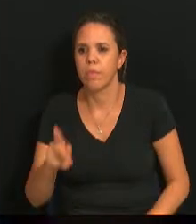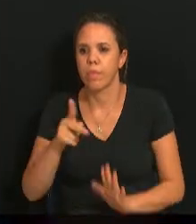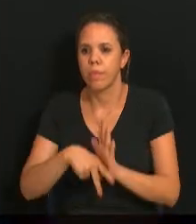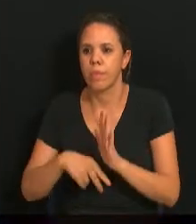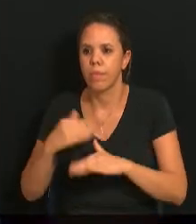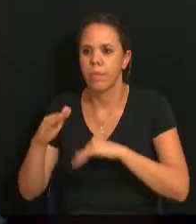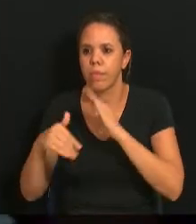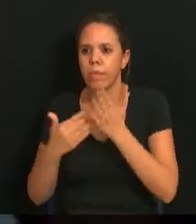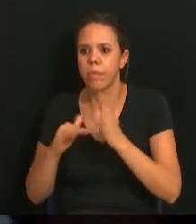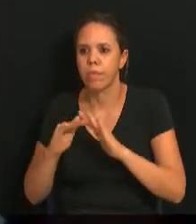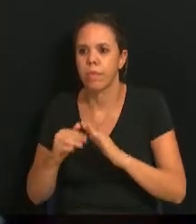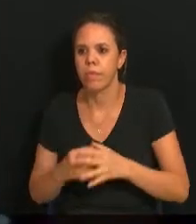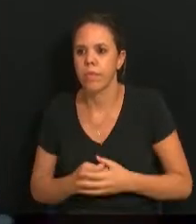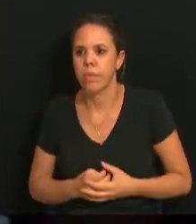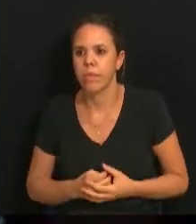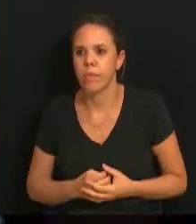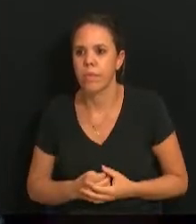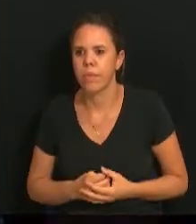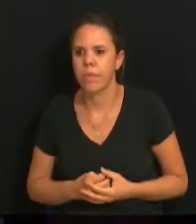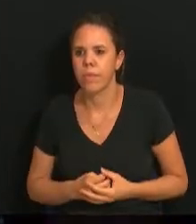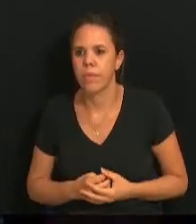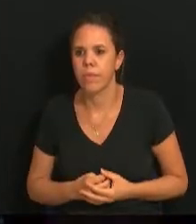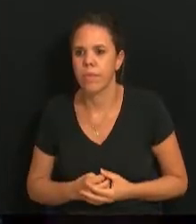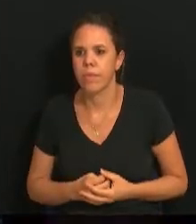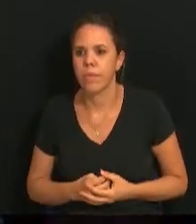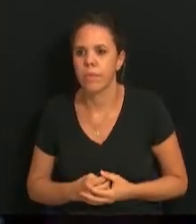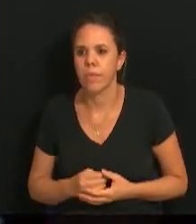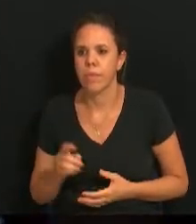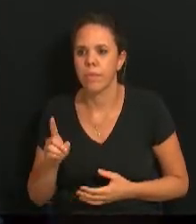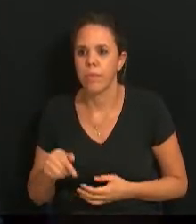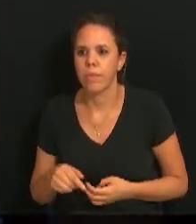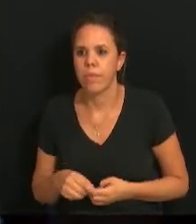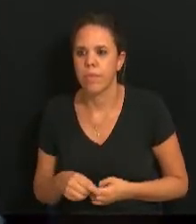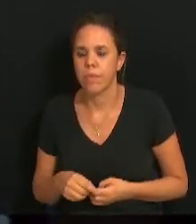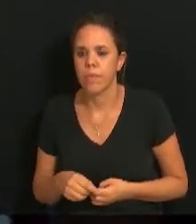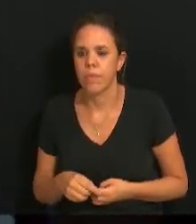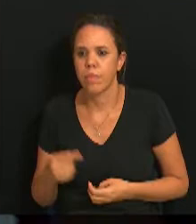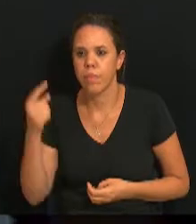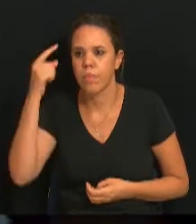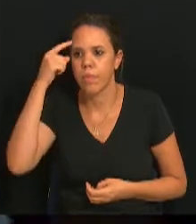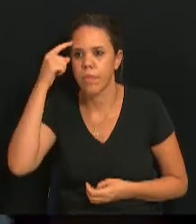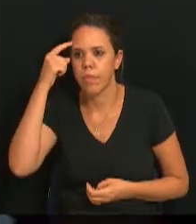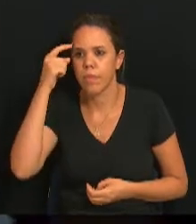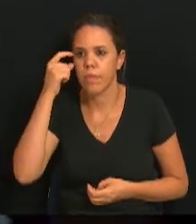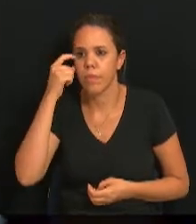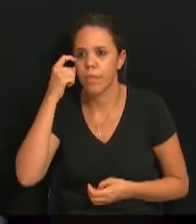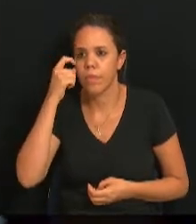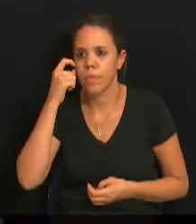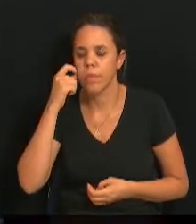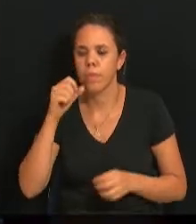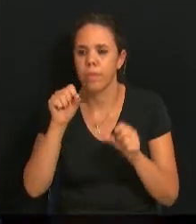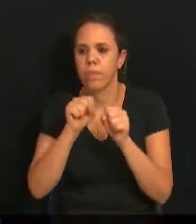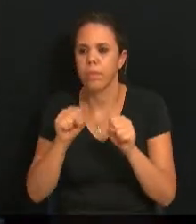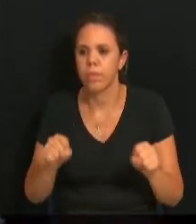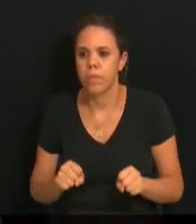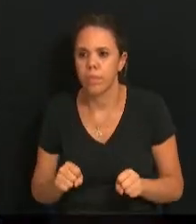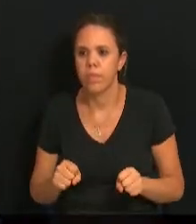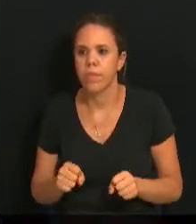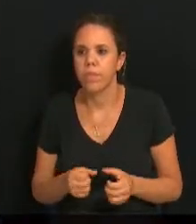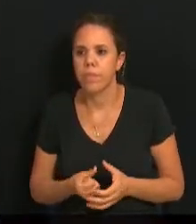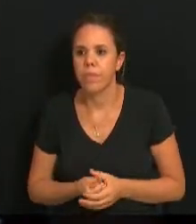na escola. Isso implica a ideia de que a sistematização, inclusive